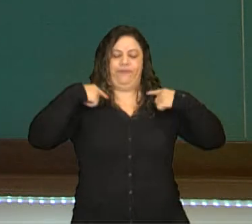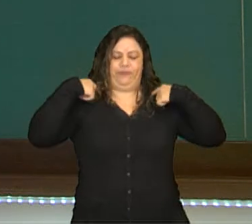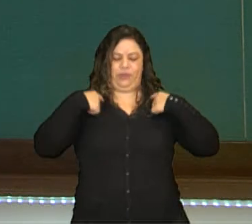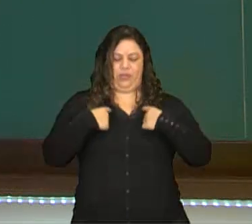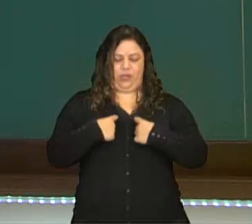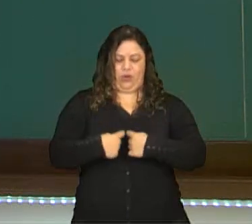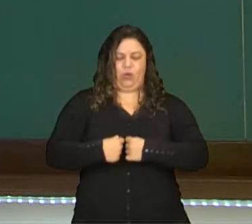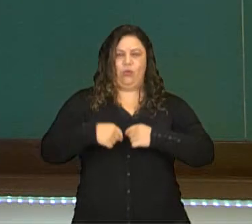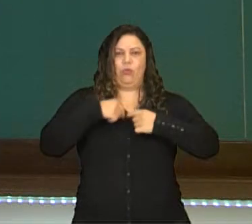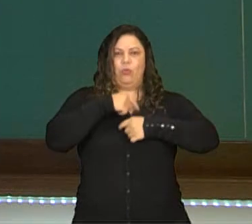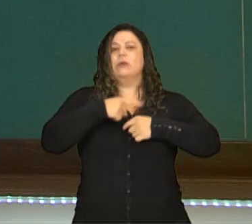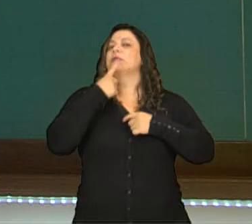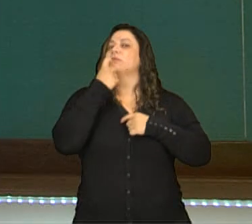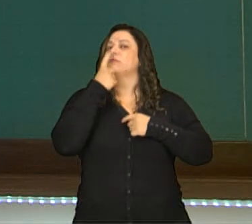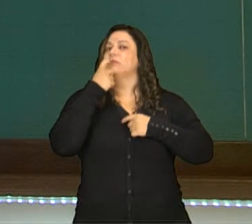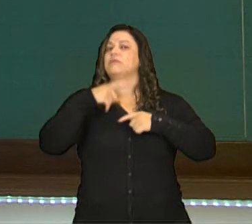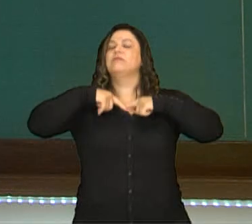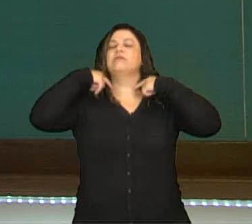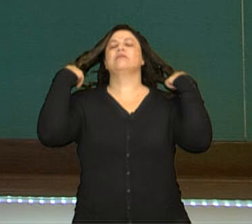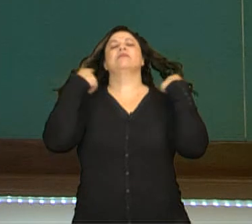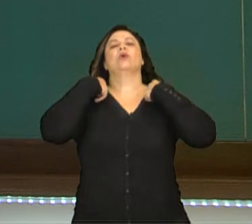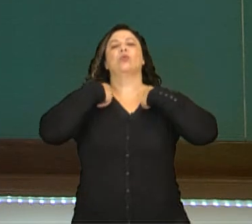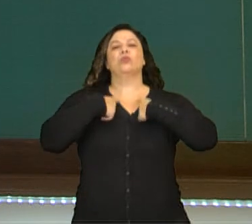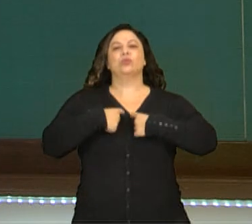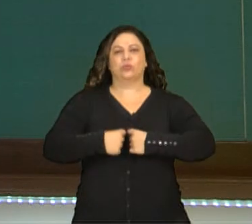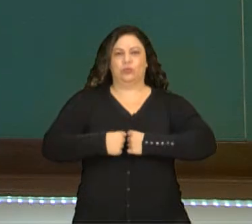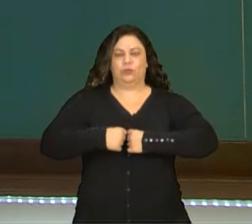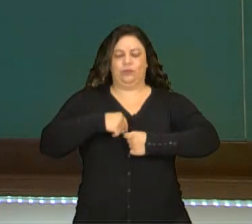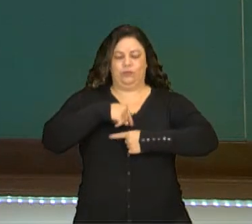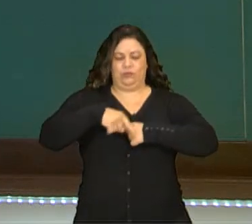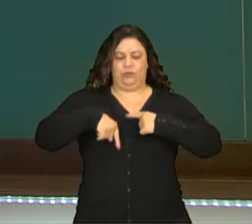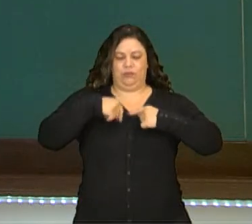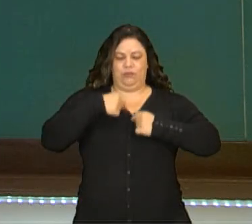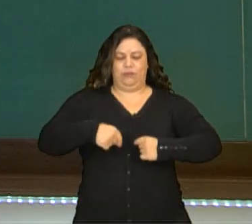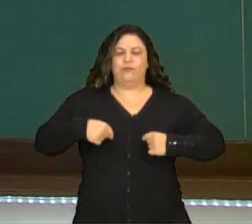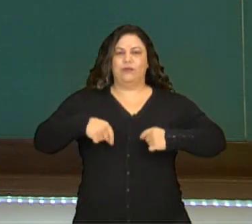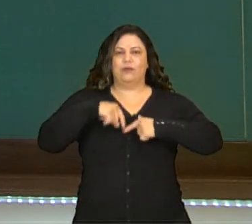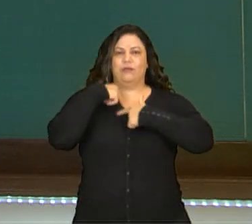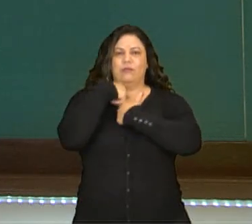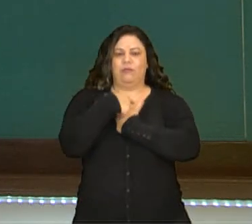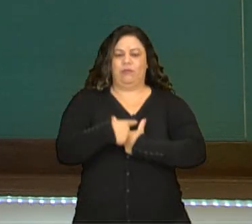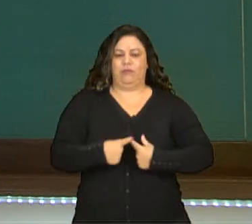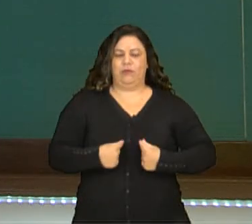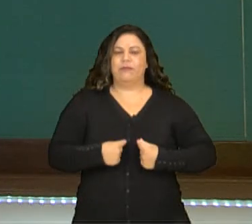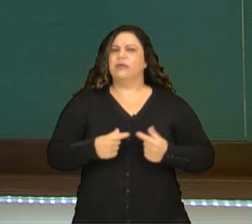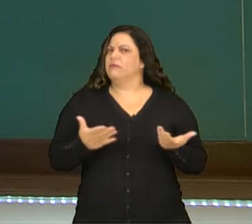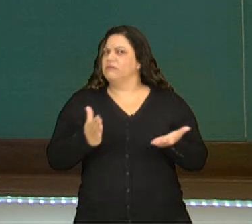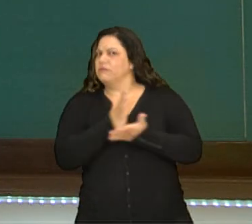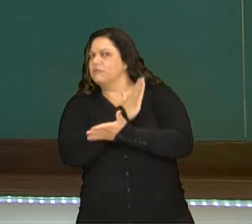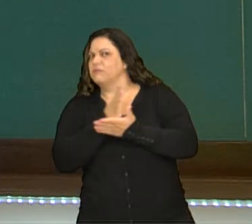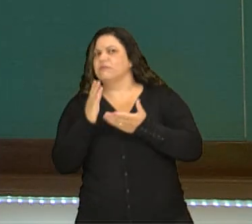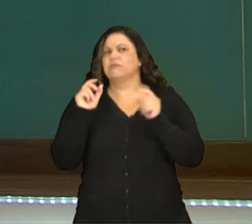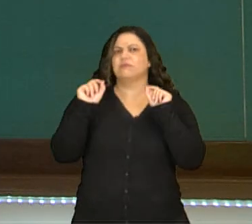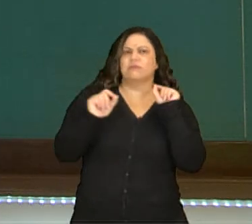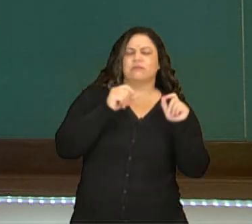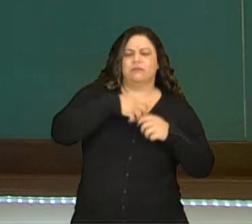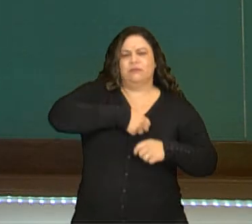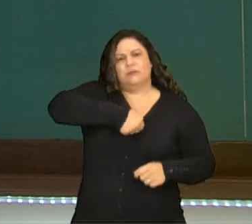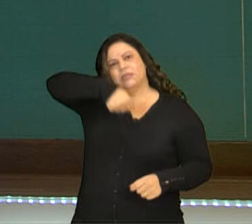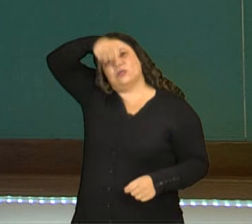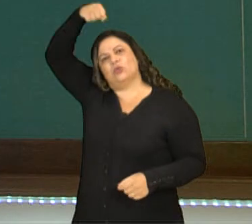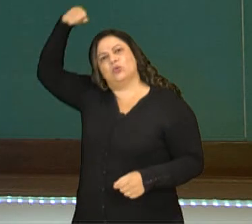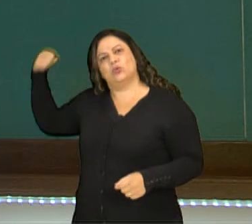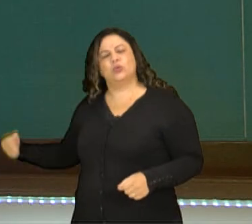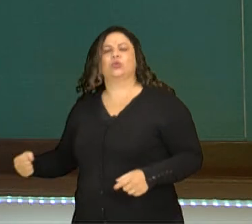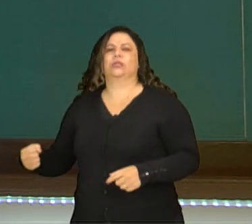vermelho que fica ao redor do pescoço. Esse lenço vermelho, em alguns momentos, ele até é usado, ele é tirado do